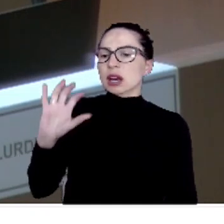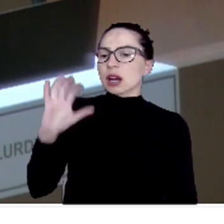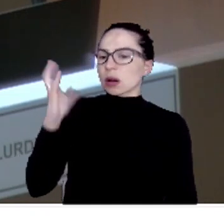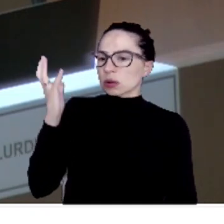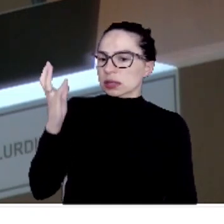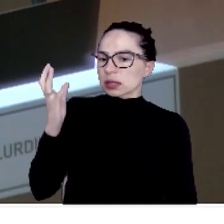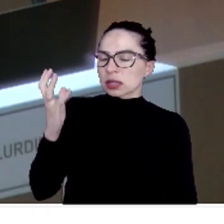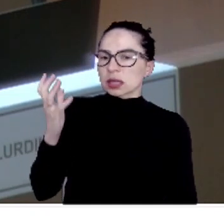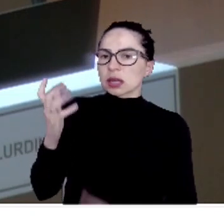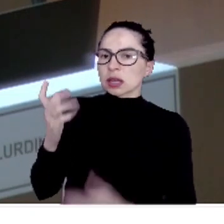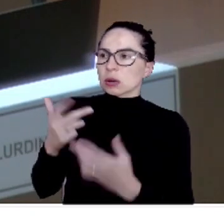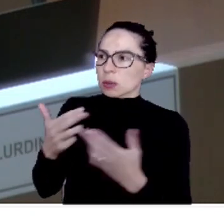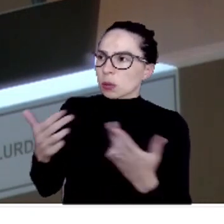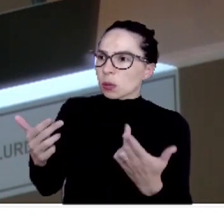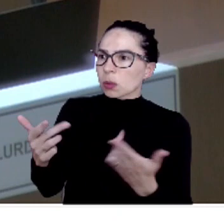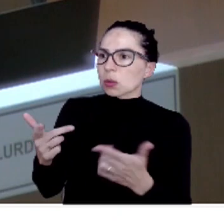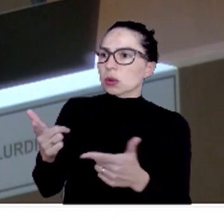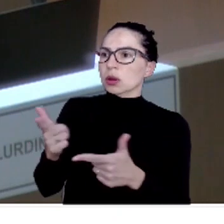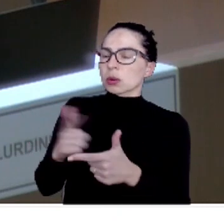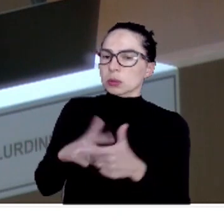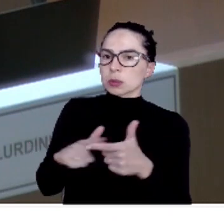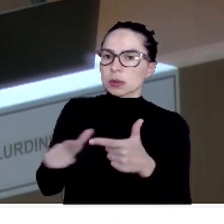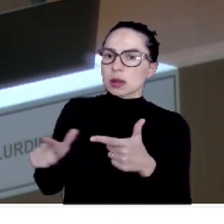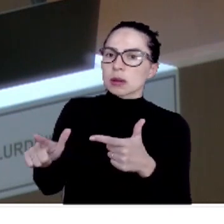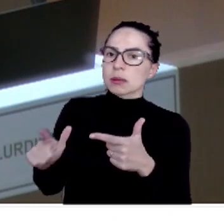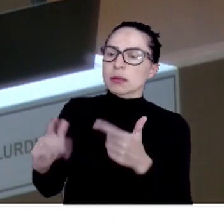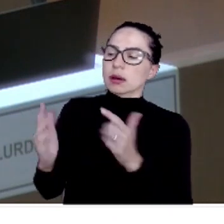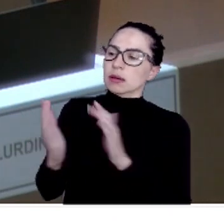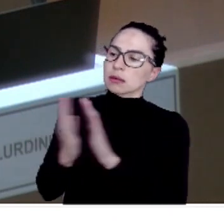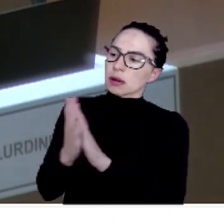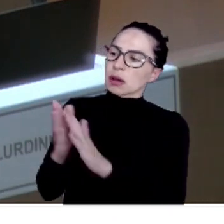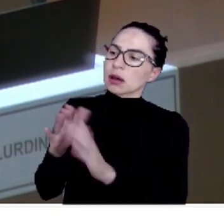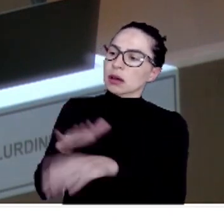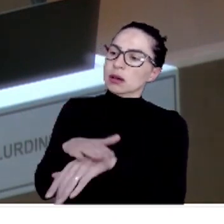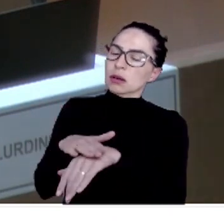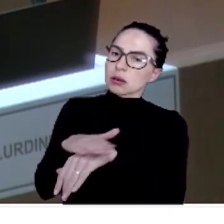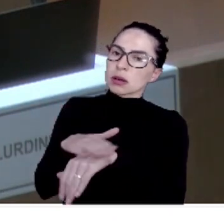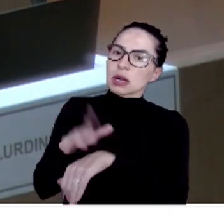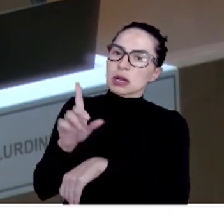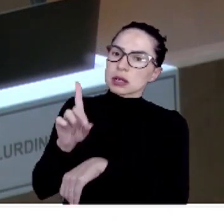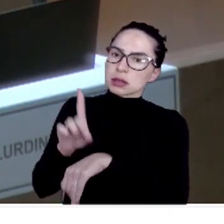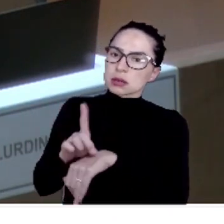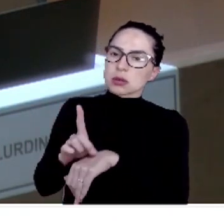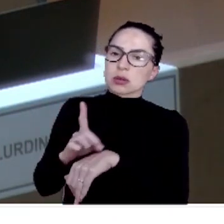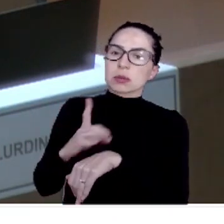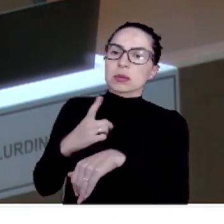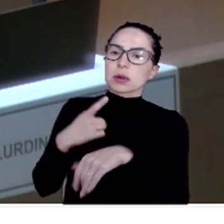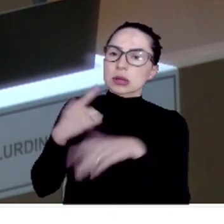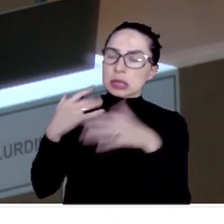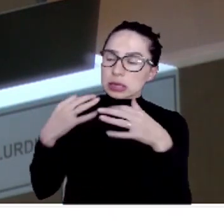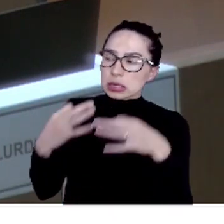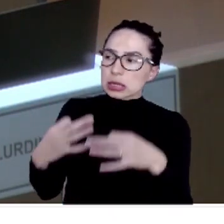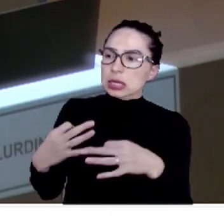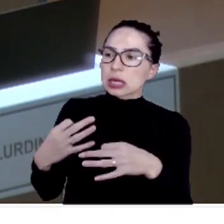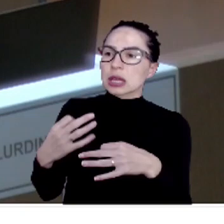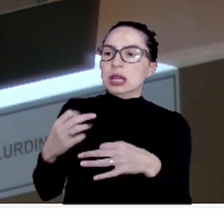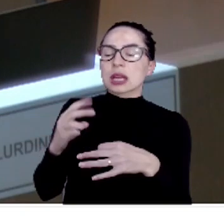algum problema, falar com o administrativo da escola, que eu tenho certeza que no diálogo